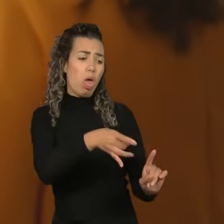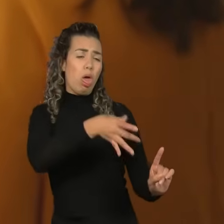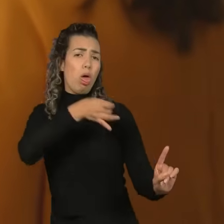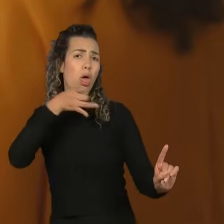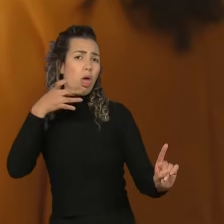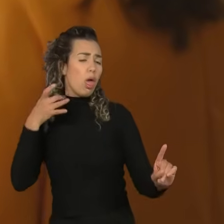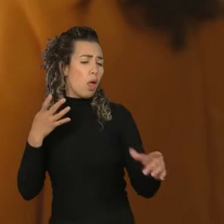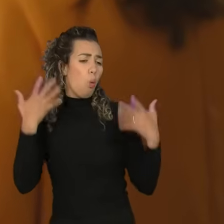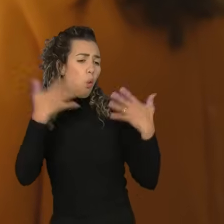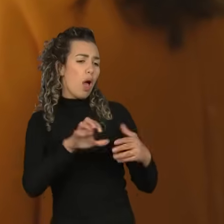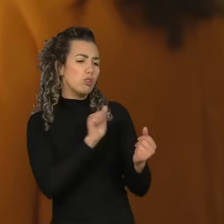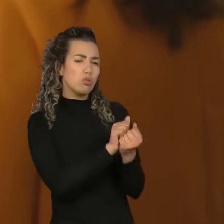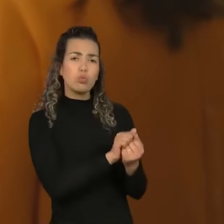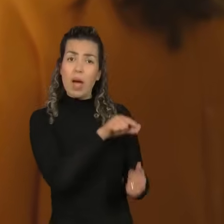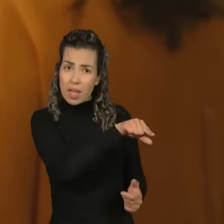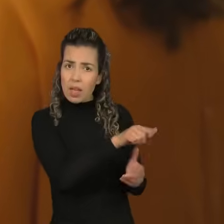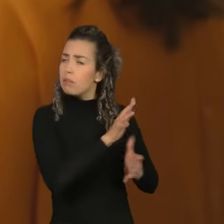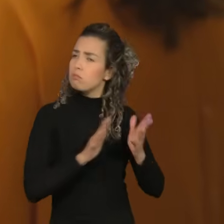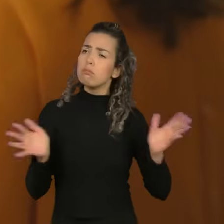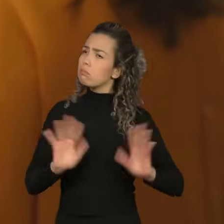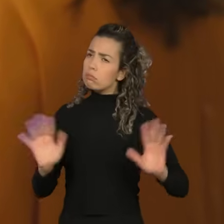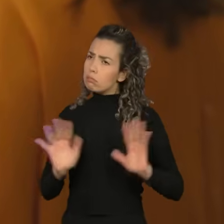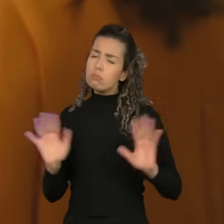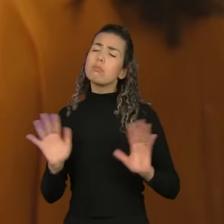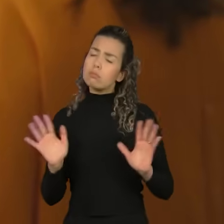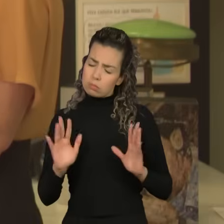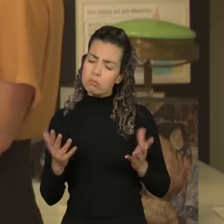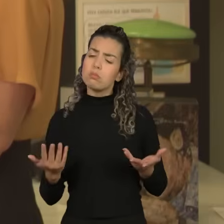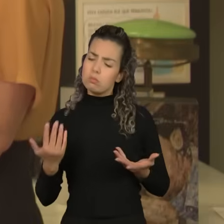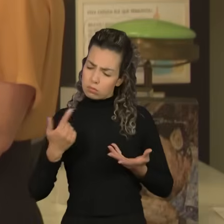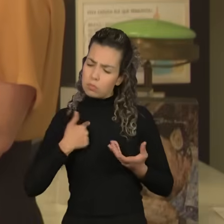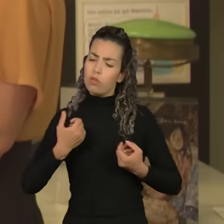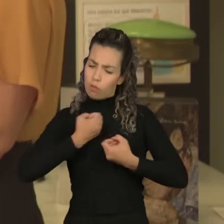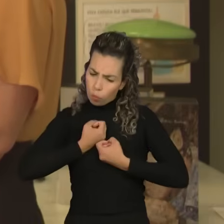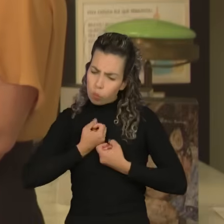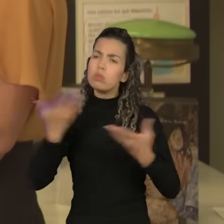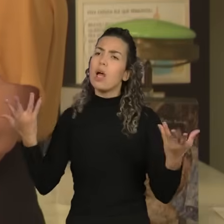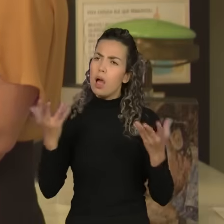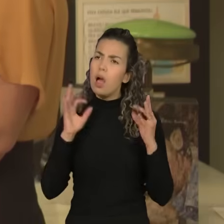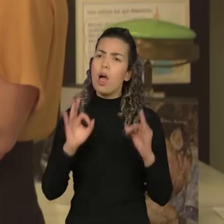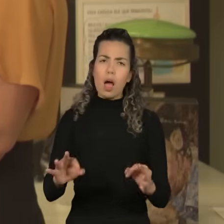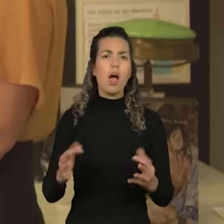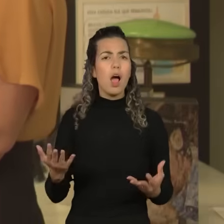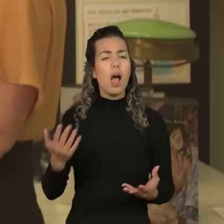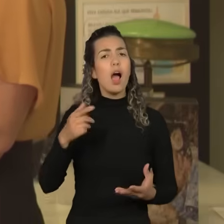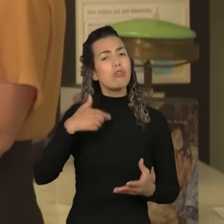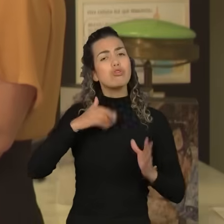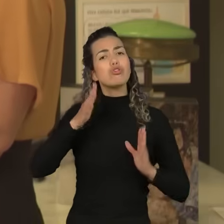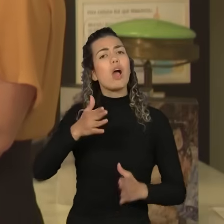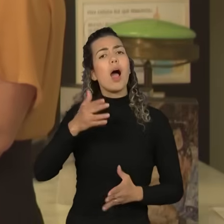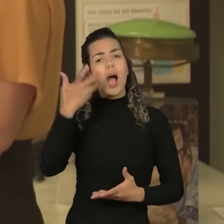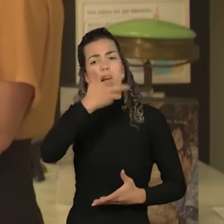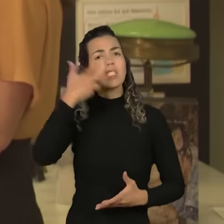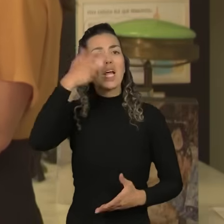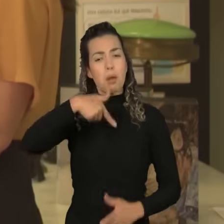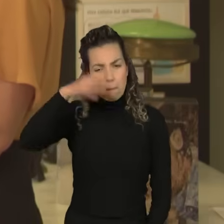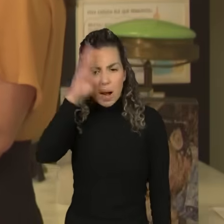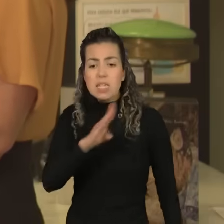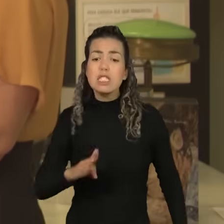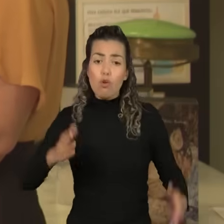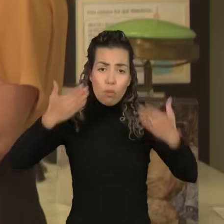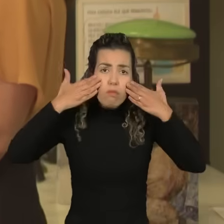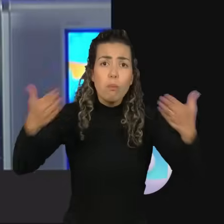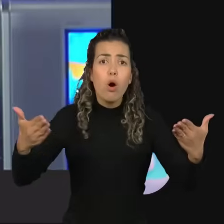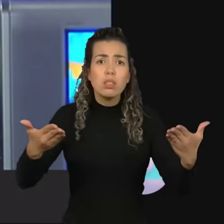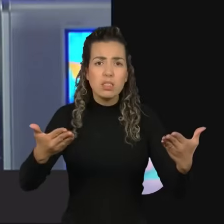vão querer mais falar. Ele falou, não, eu já contei, eu falei, Brasil, mostra a sua cara, eu não posso esconder a minha num momento